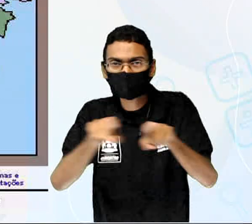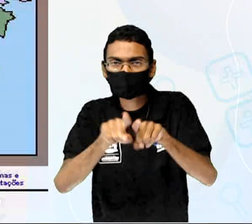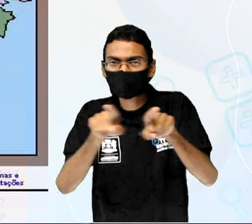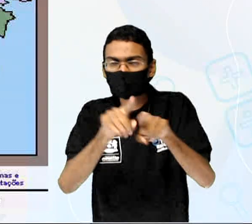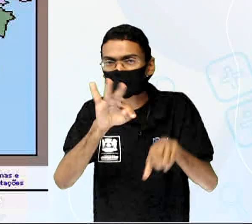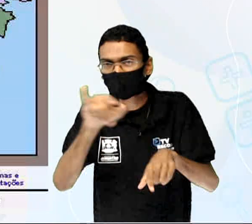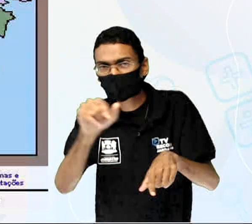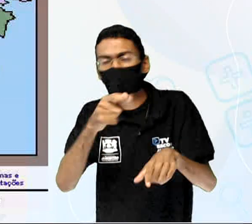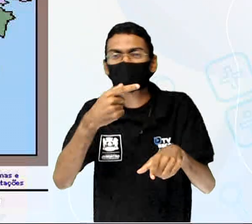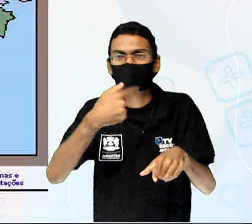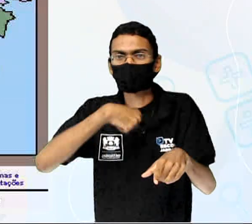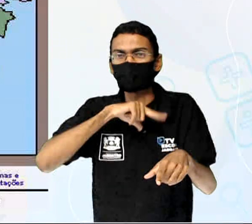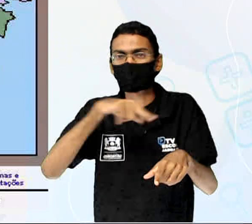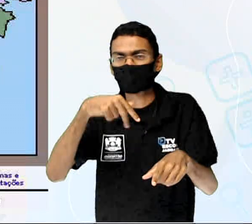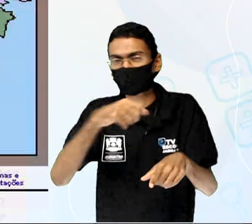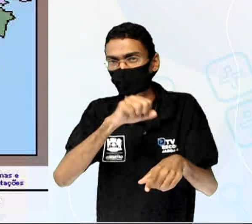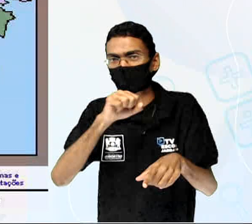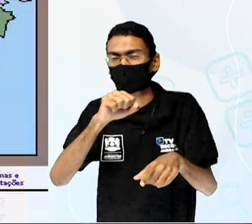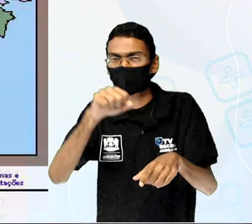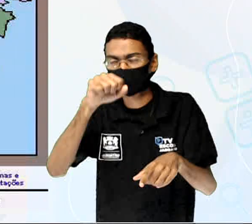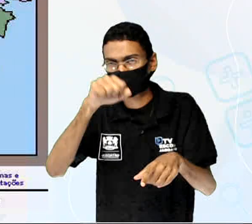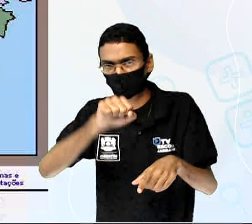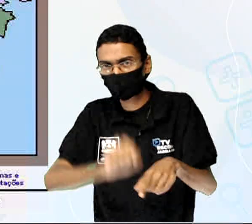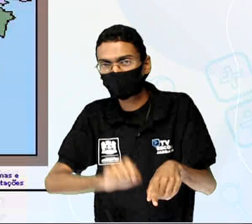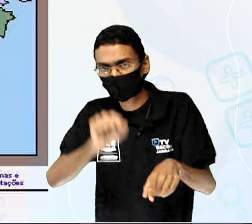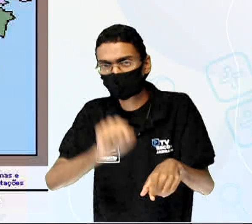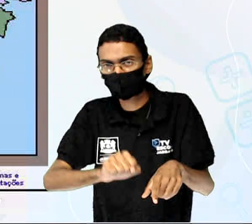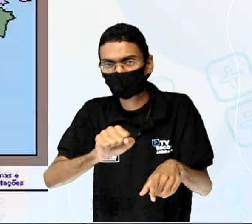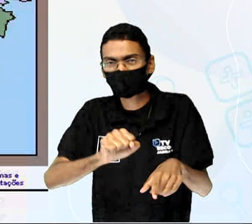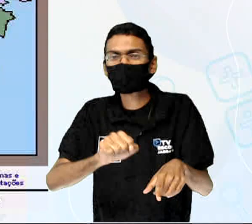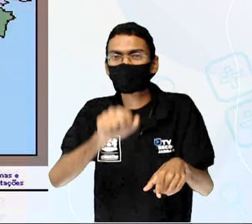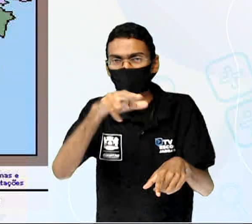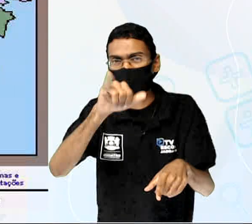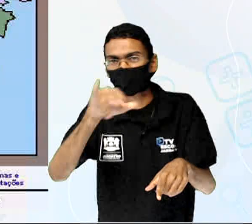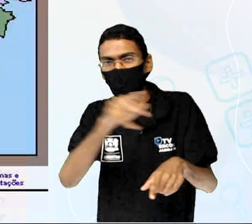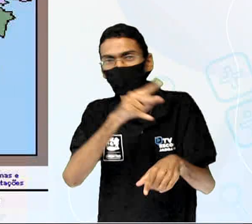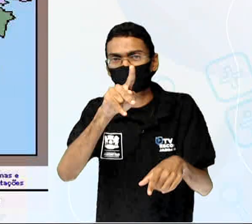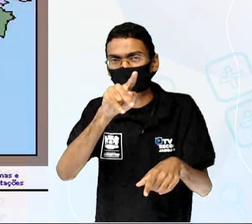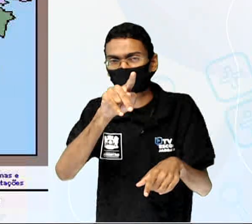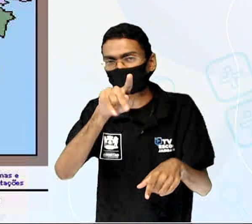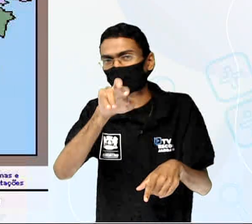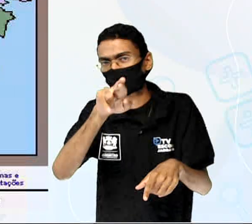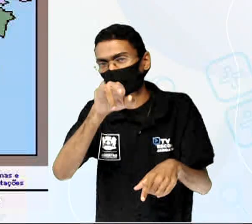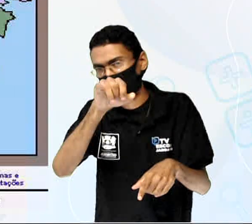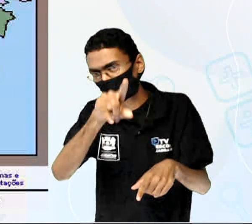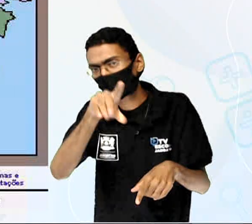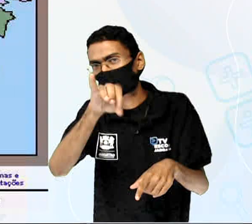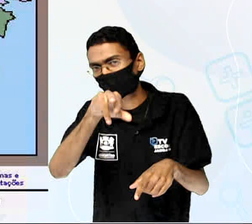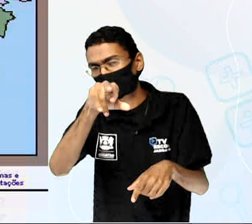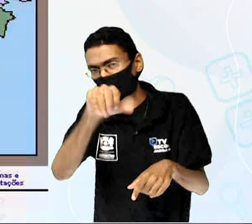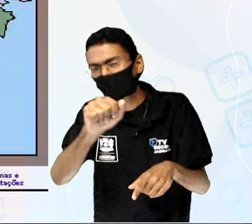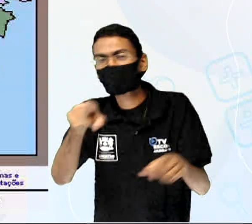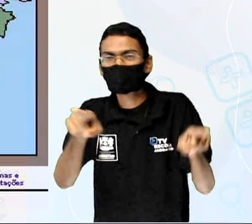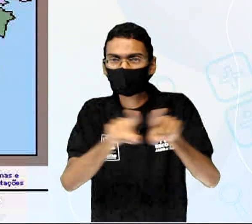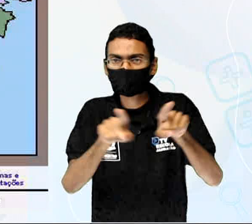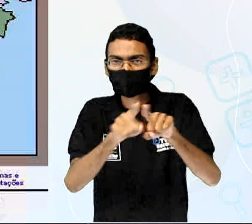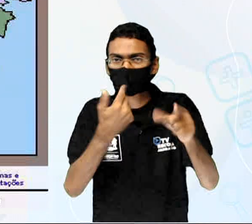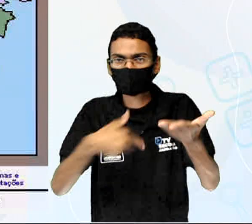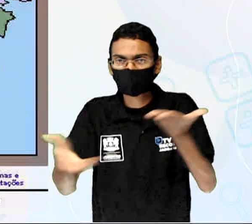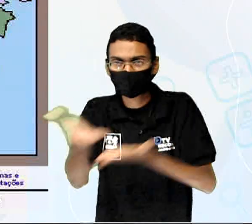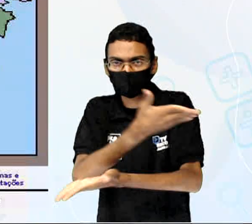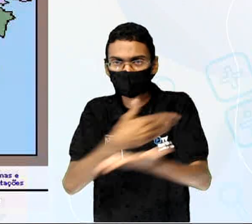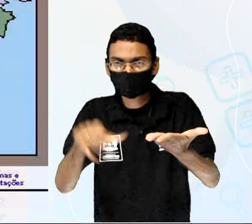vegetação, no caso da vegetação, né, a gente tem predomínio da vegetação de tundra, né, no extremo norte, a gente tem